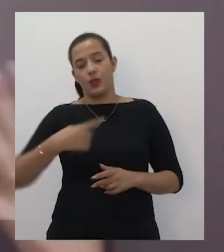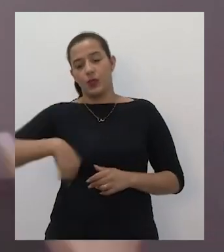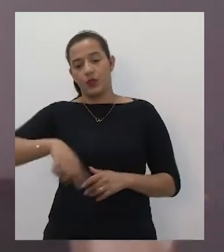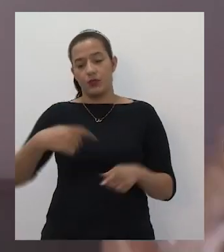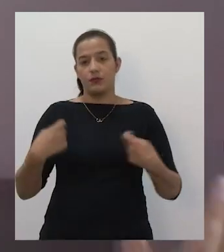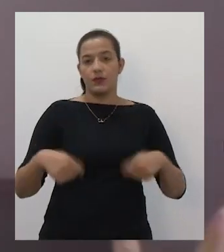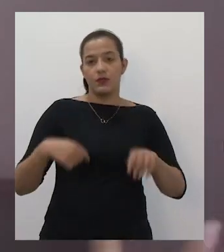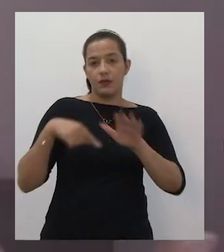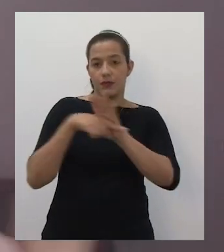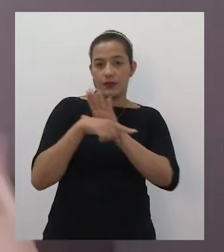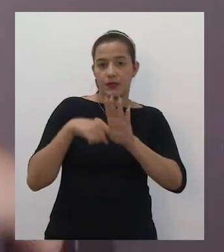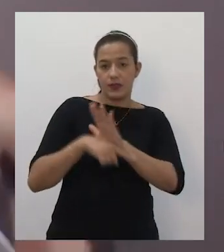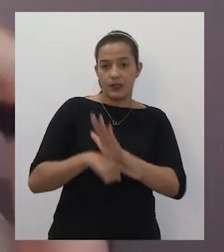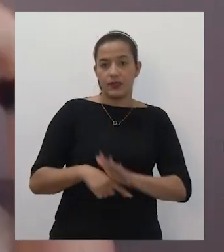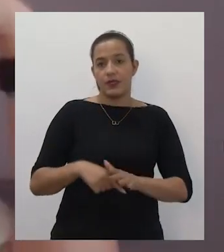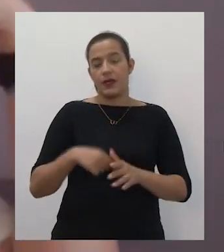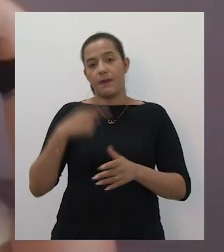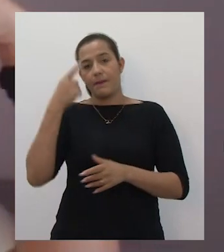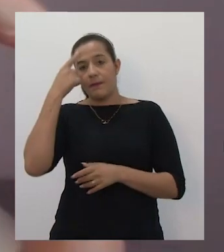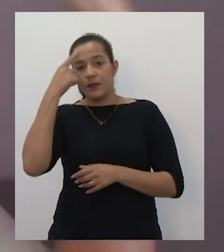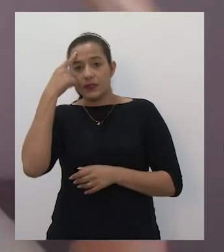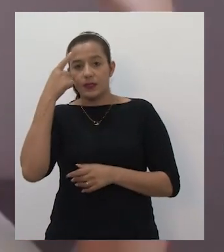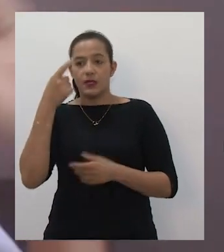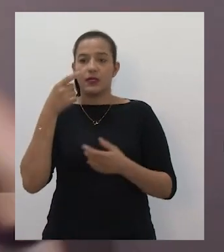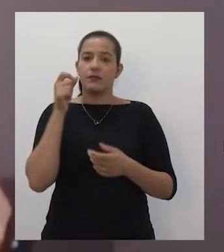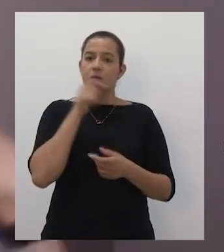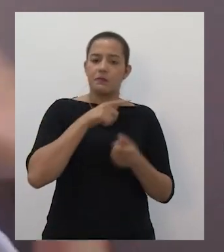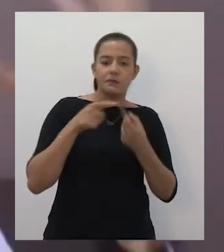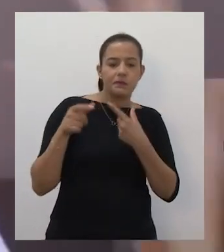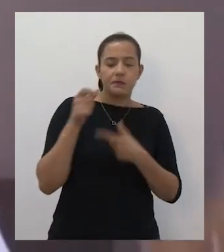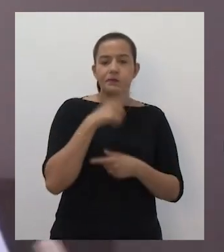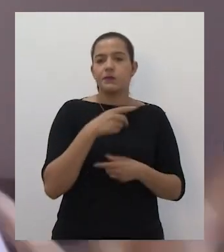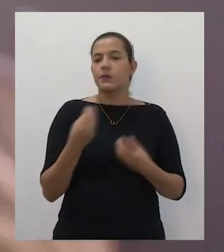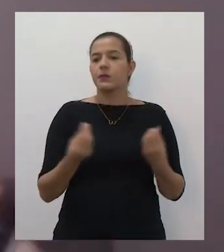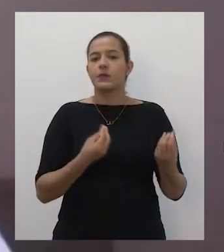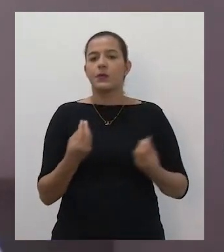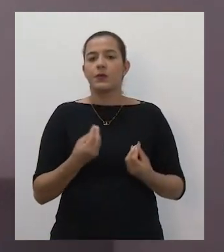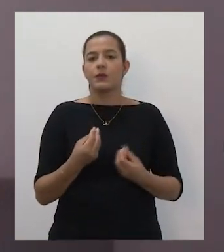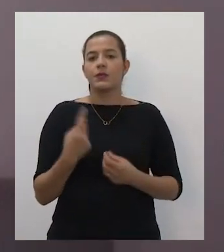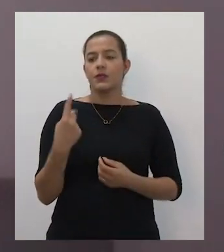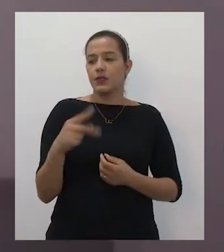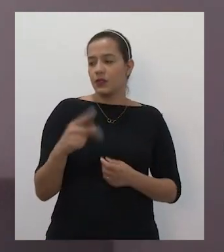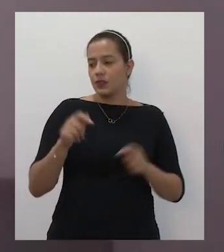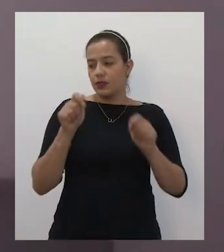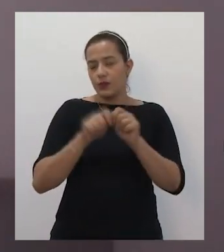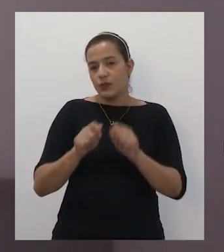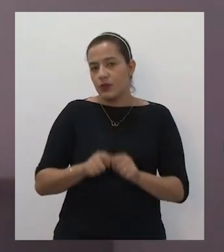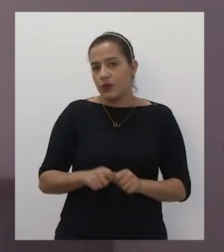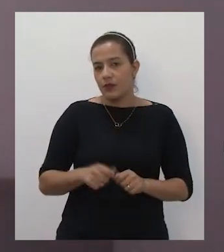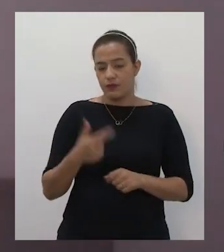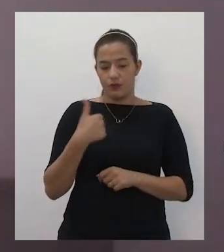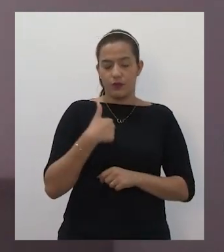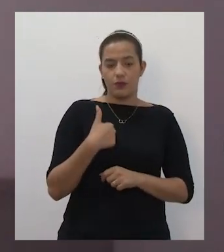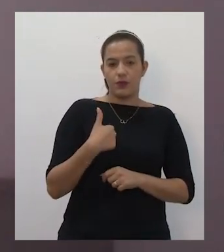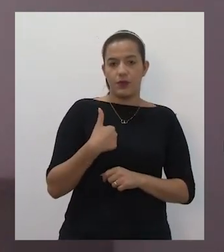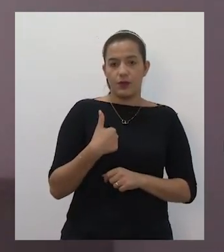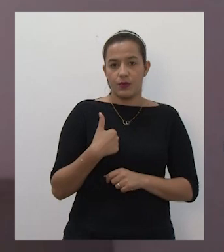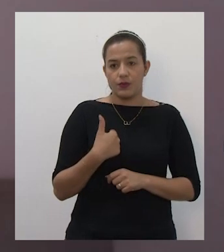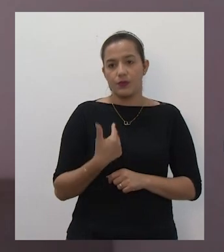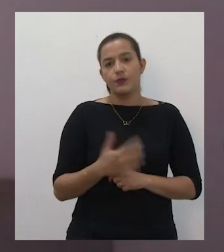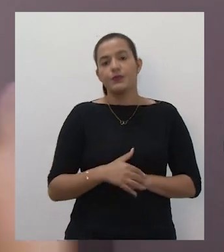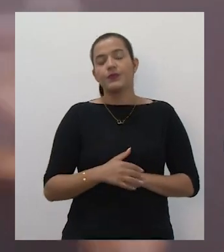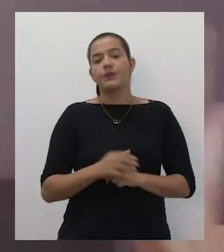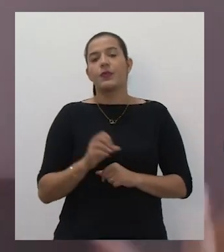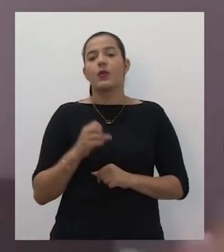gente tem que pensar criticamente, como que isso serve no meu caso, no caso dos